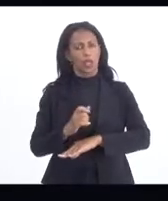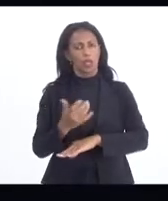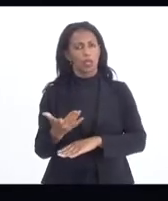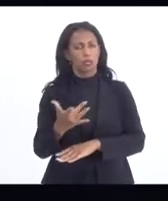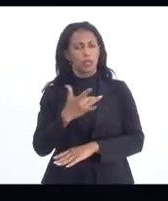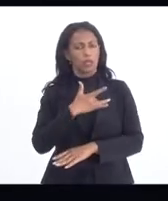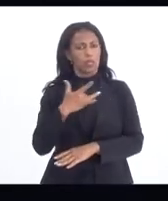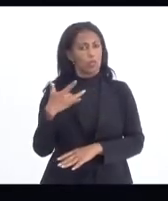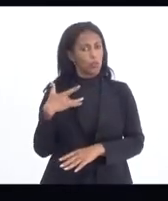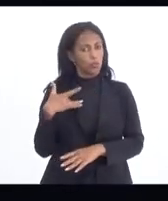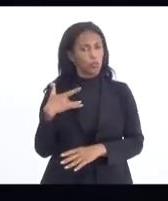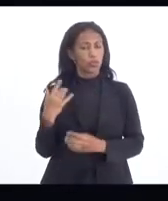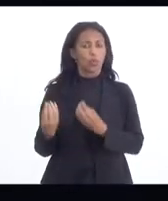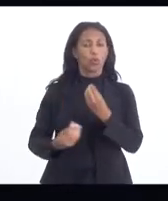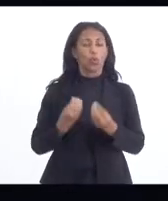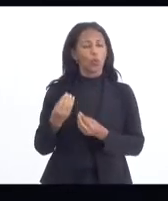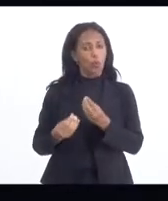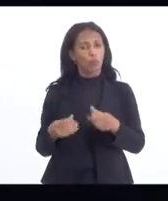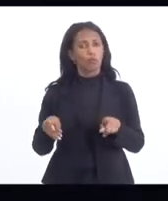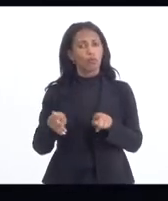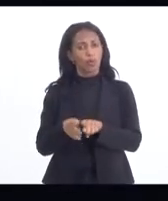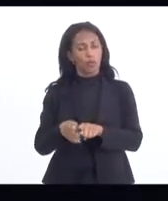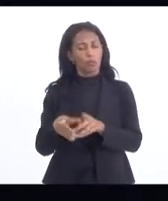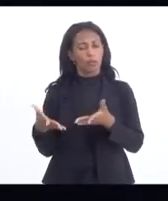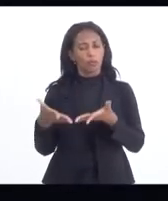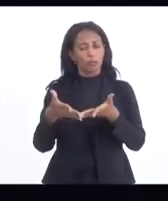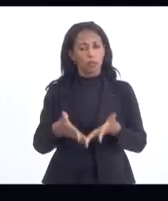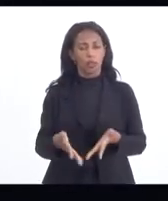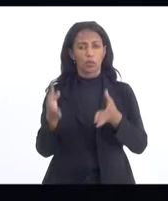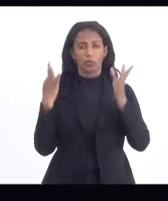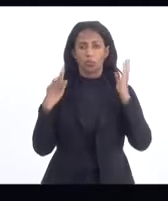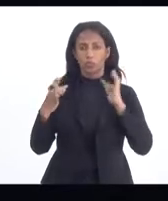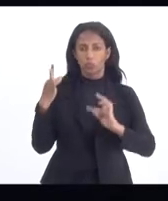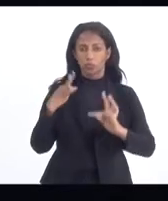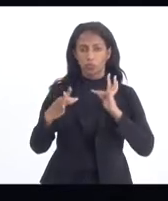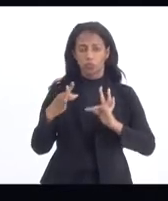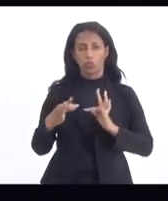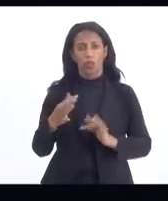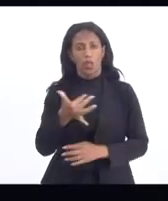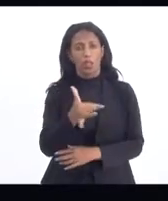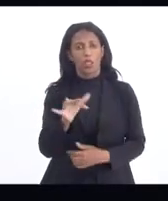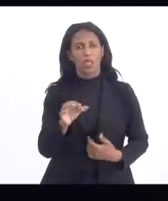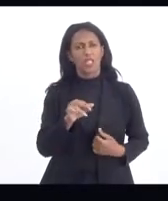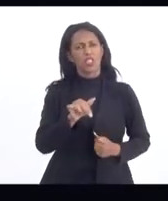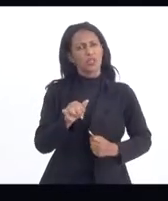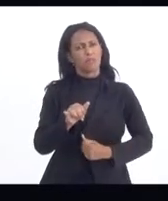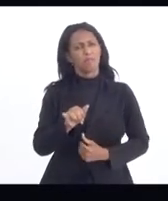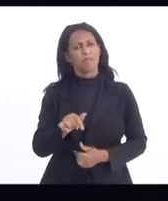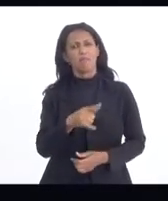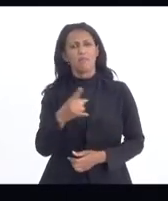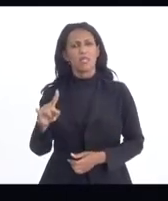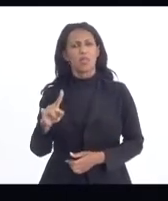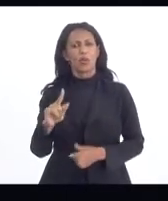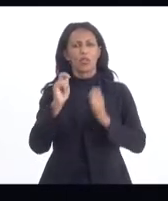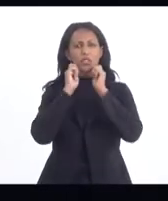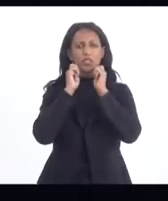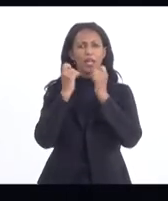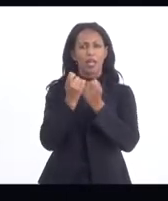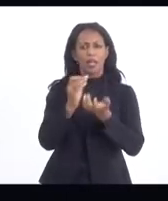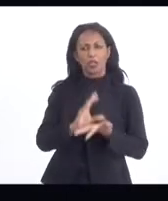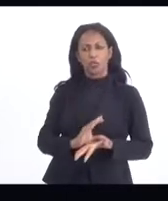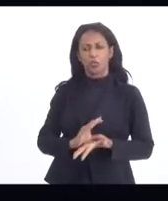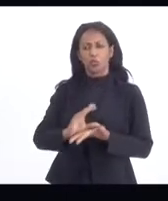área da saúde, como foi colocado também aqui, na área do turismo, 10 milhões de reais da Assembleia